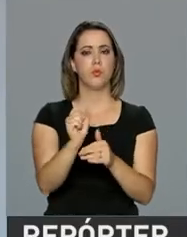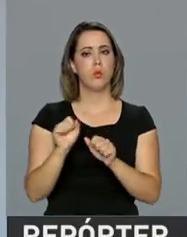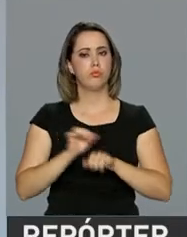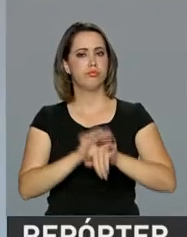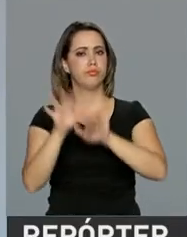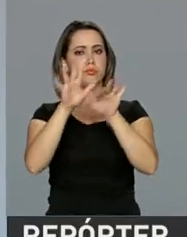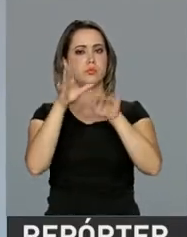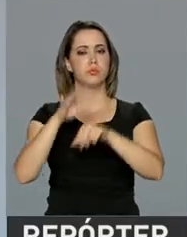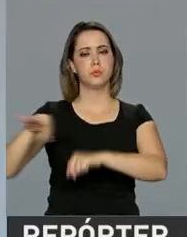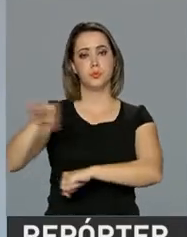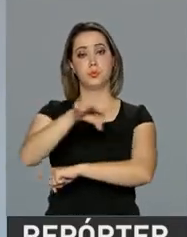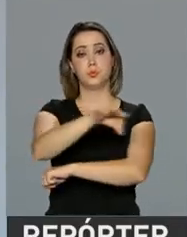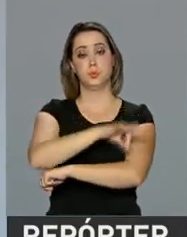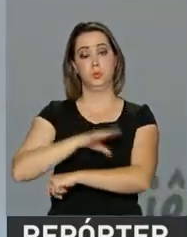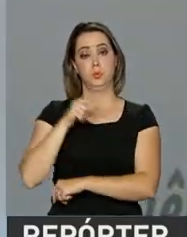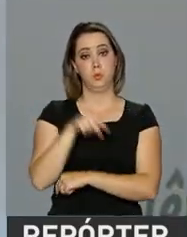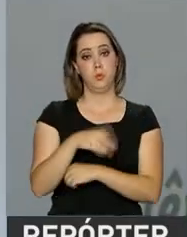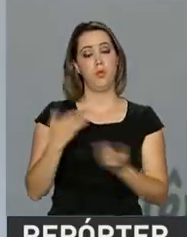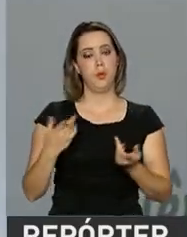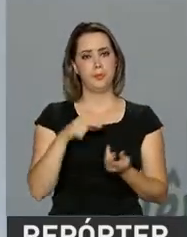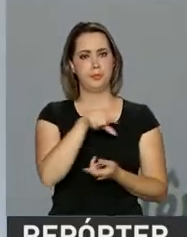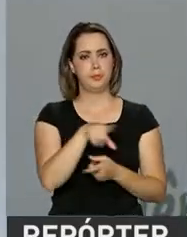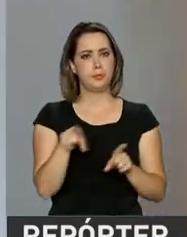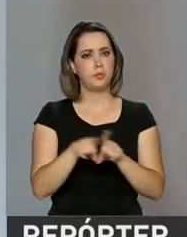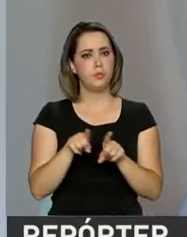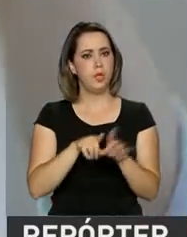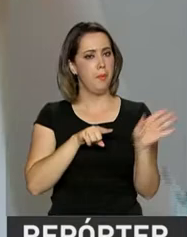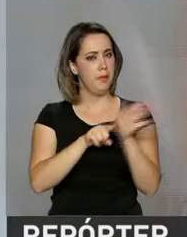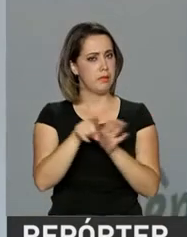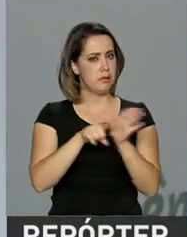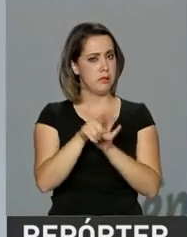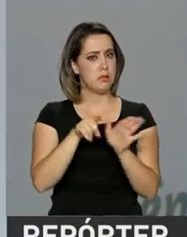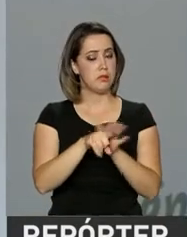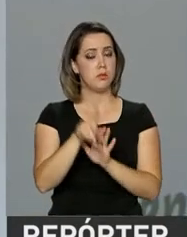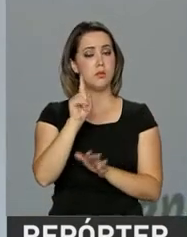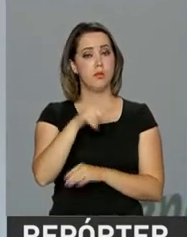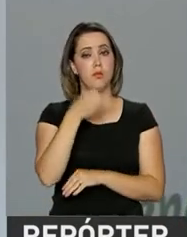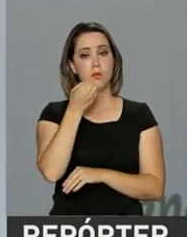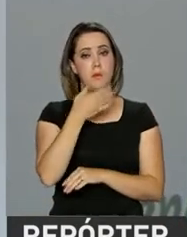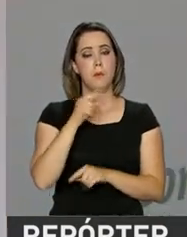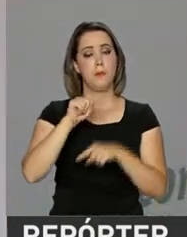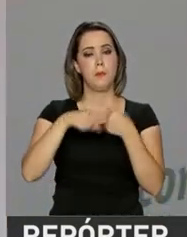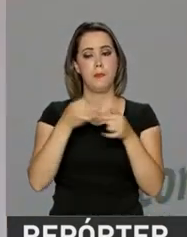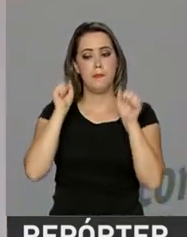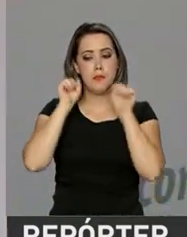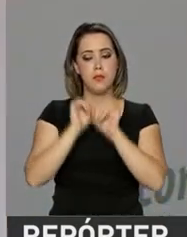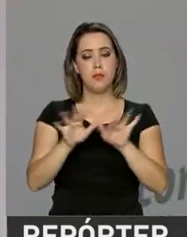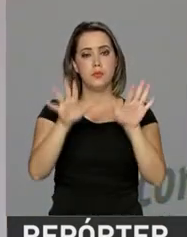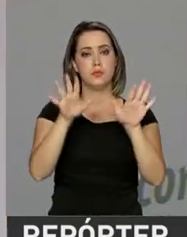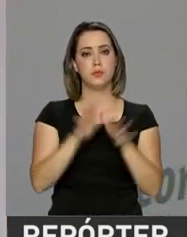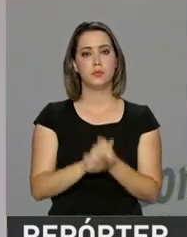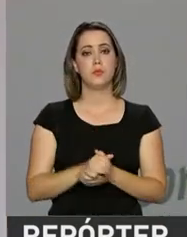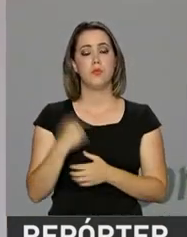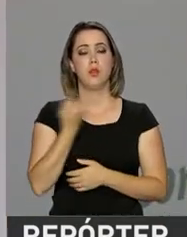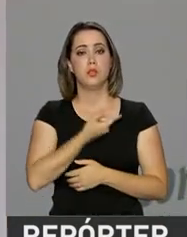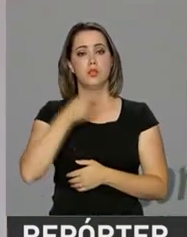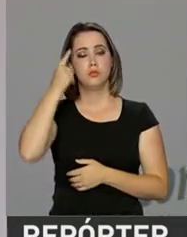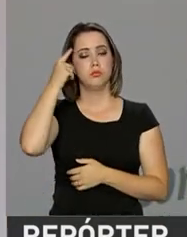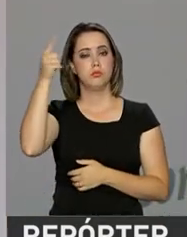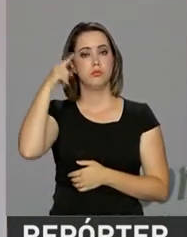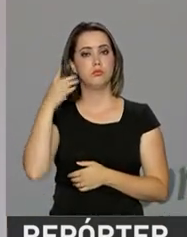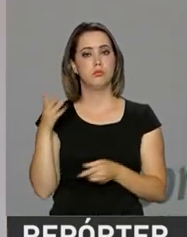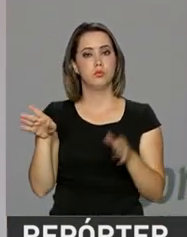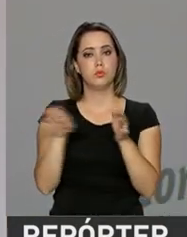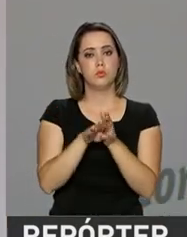coordenador do projeto, a ação da Fiocruz tem gerado resultados positivos e deve se expandir. A nossa ideia é atingir até